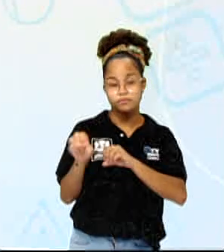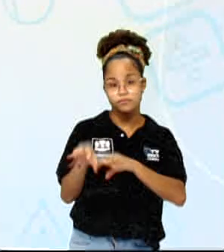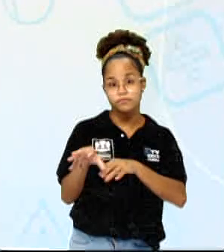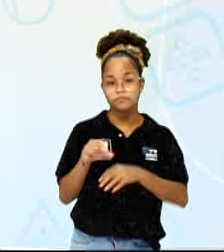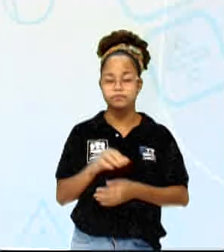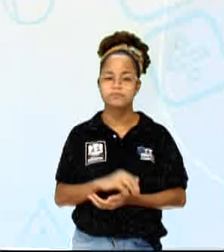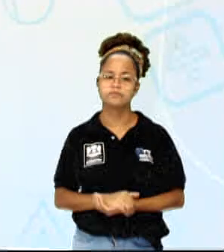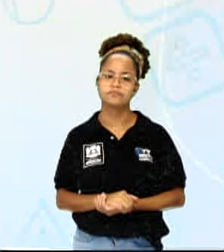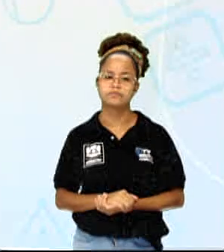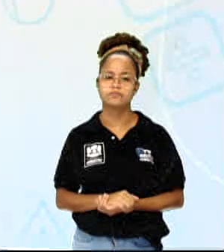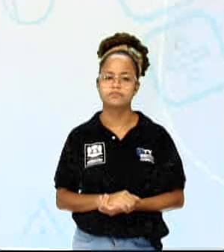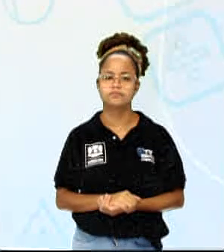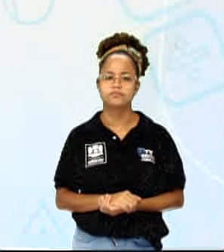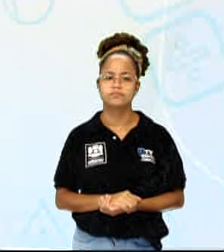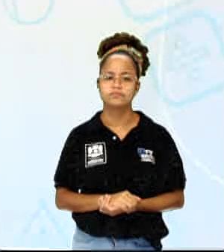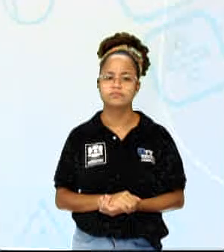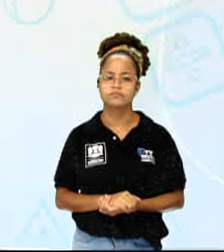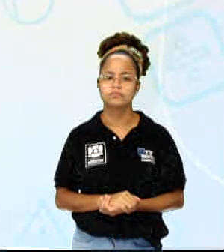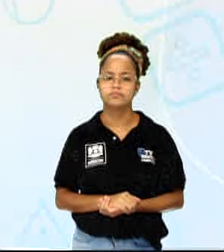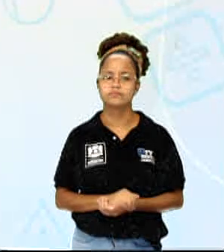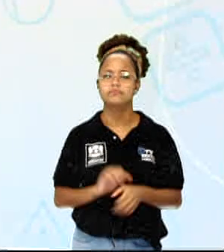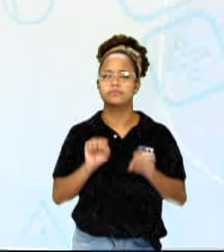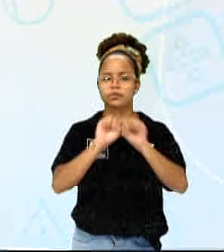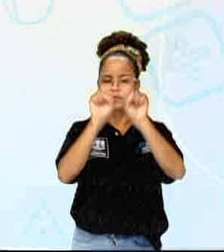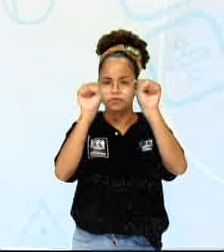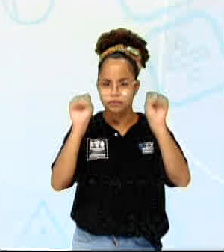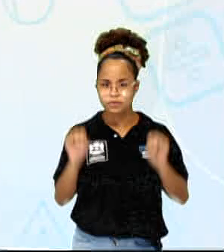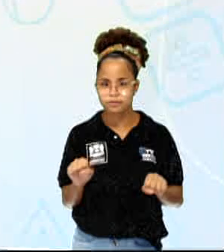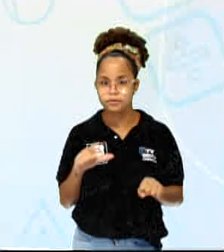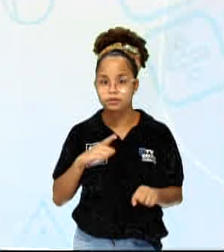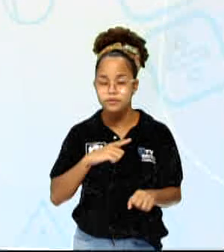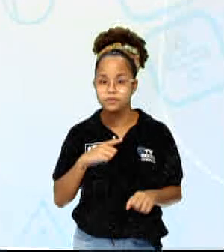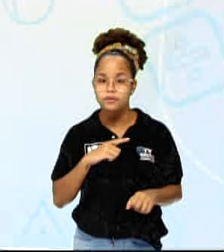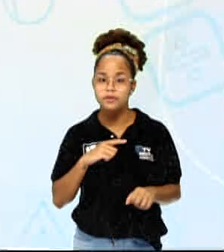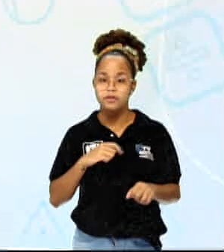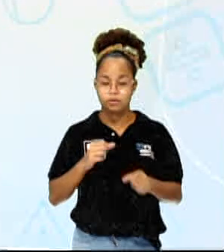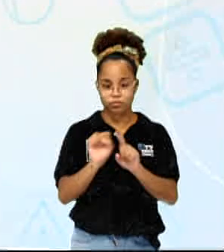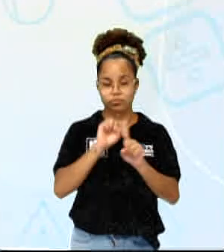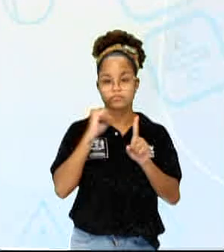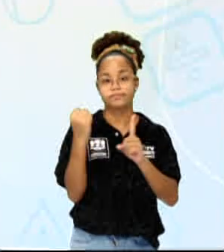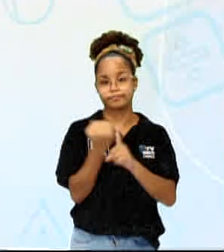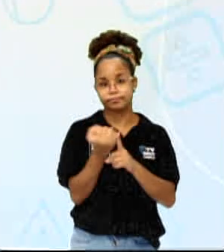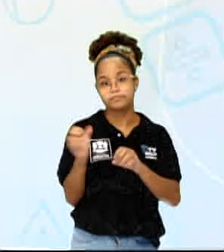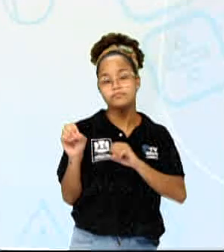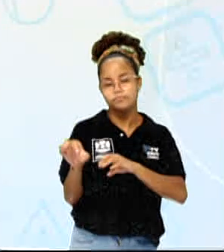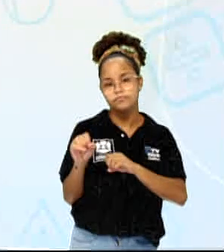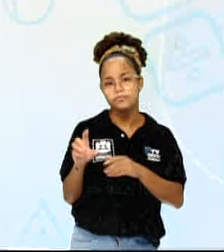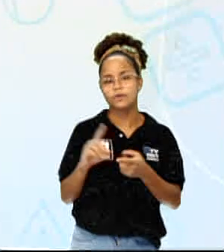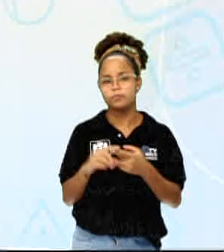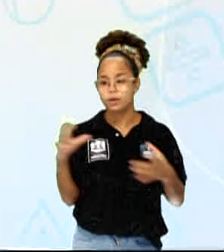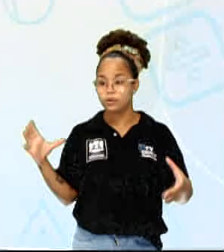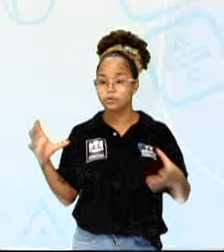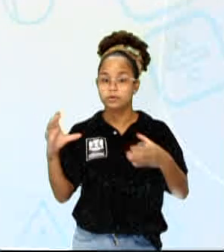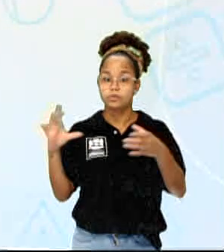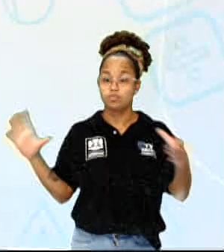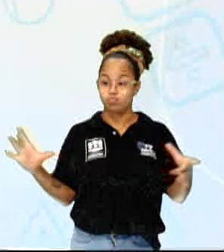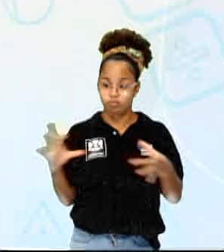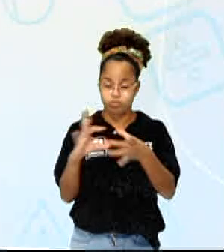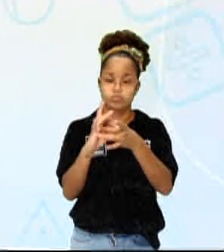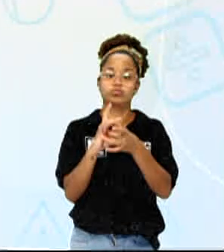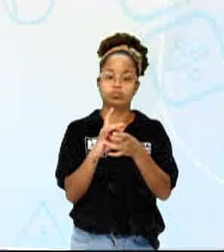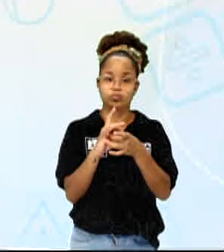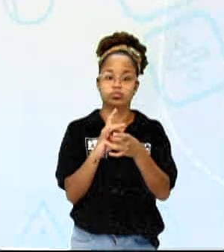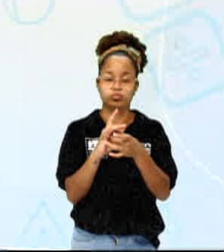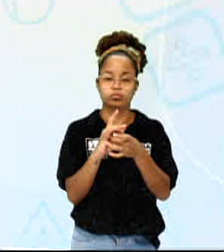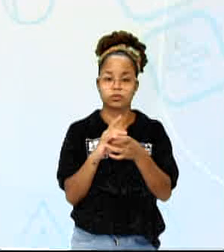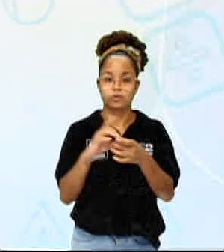Nós temos o sistema de atendimento socioeducativo. Então, eles se integram para que